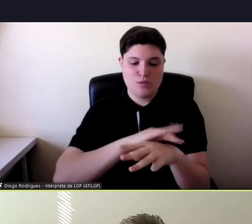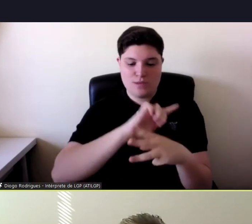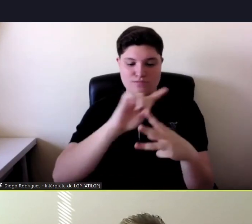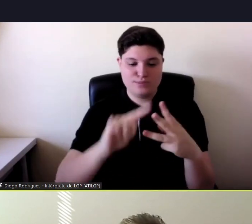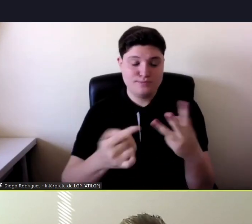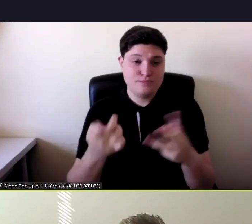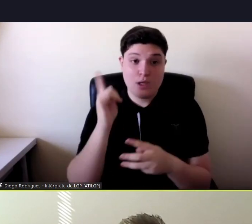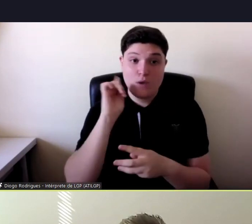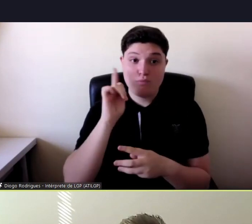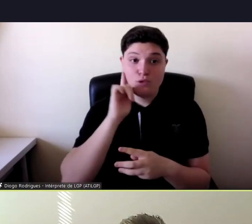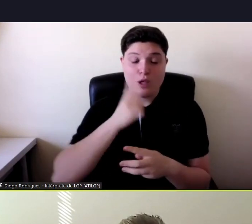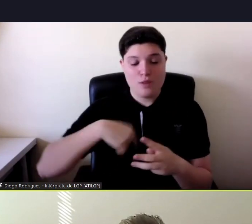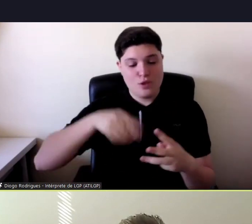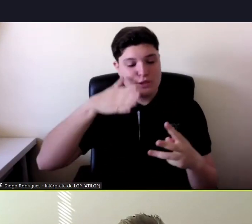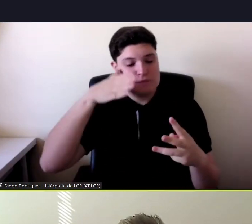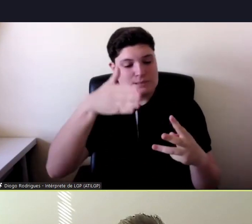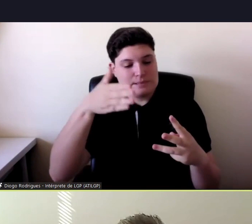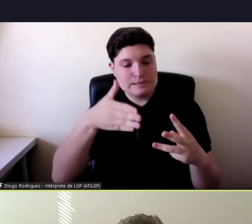ter aqui alguma atenção